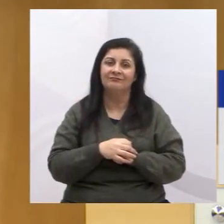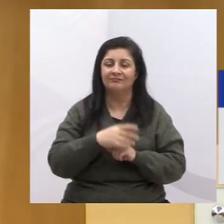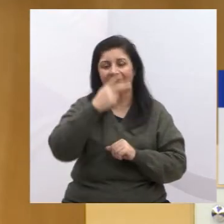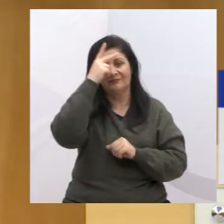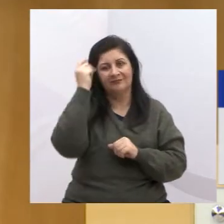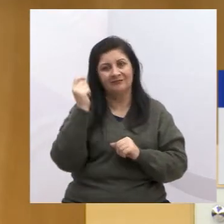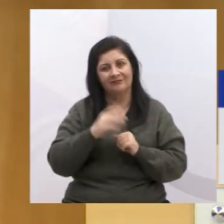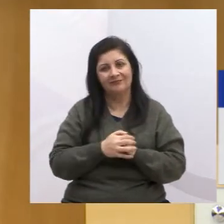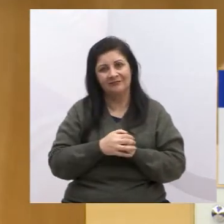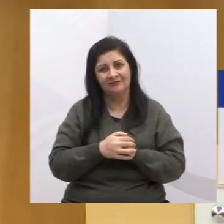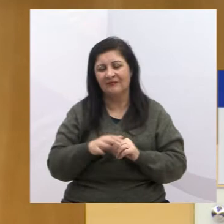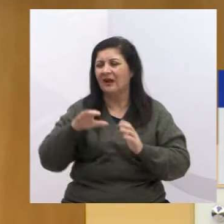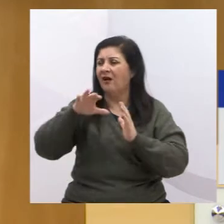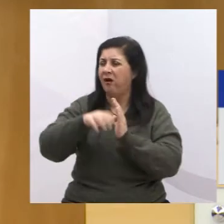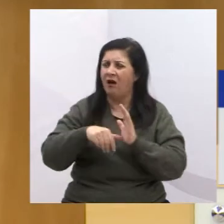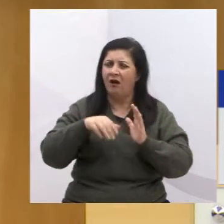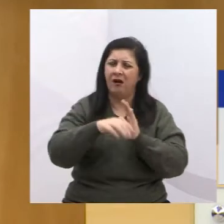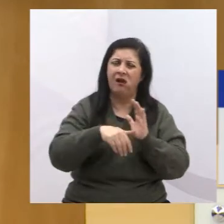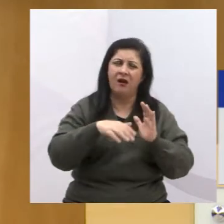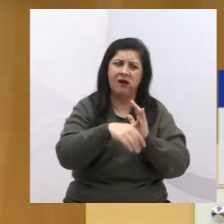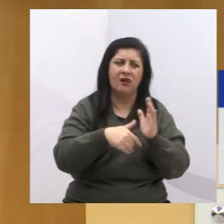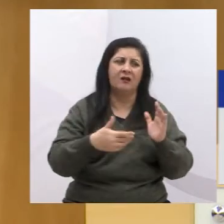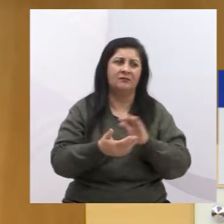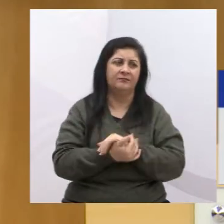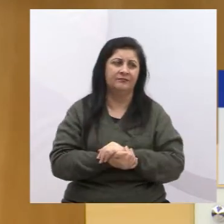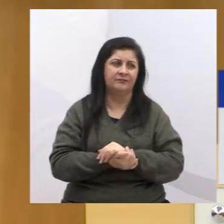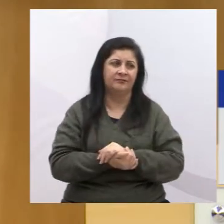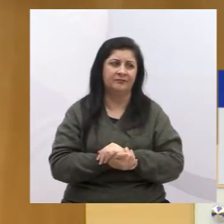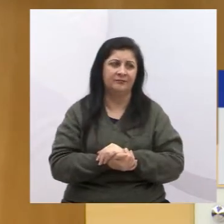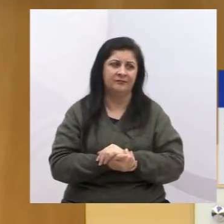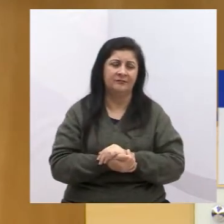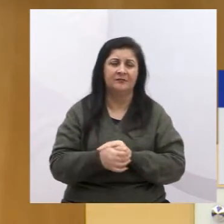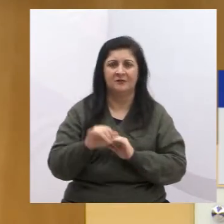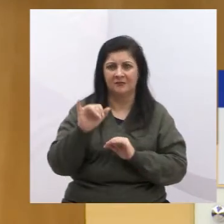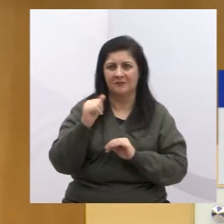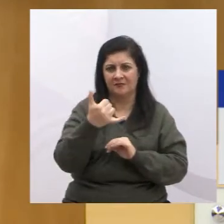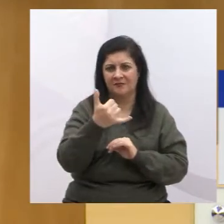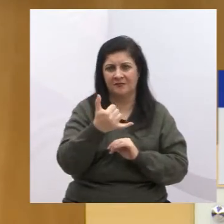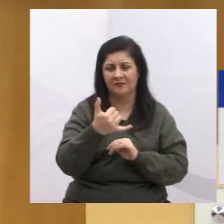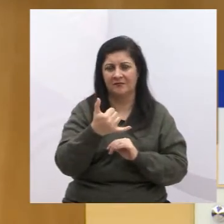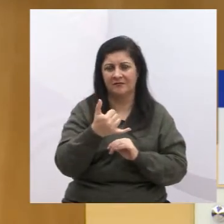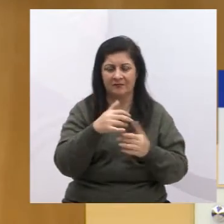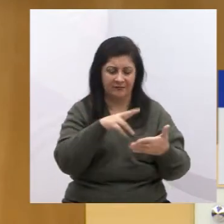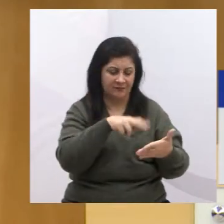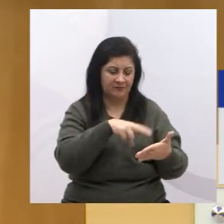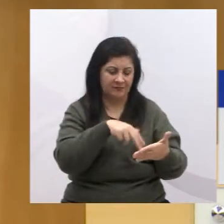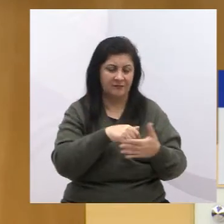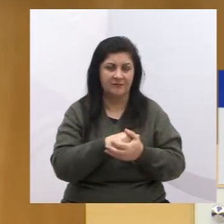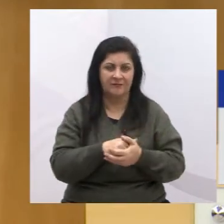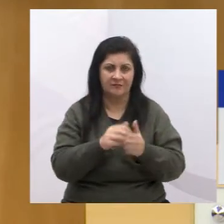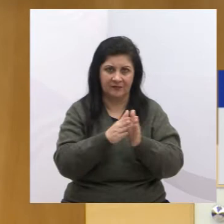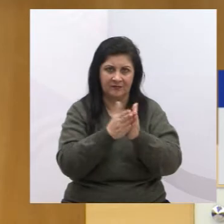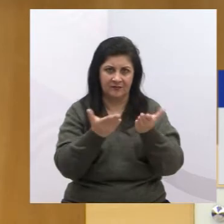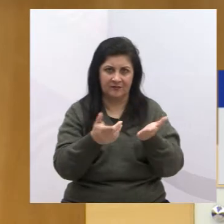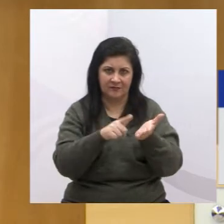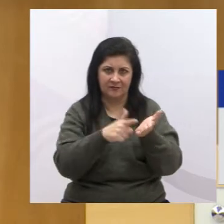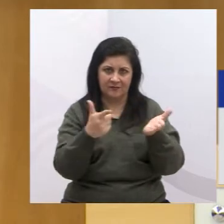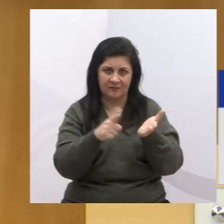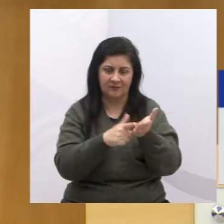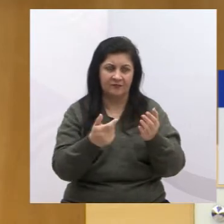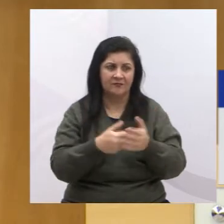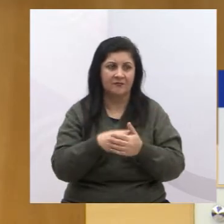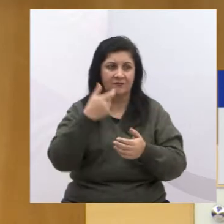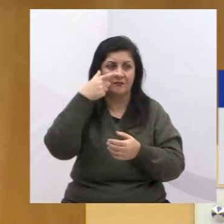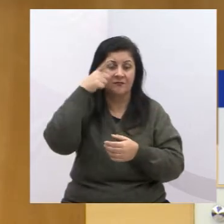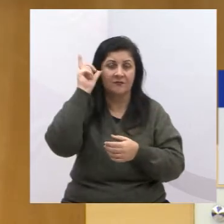pessoas sendo roubadas. Aliás, vou até aproveitar aqui a matéria do Nossa Mais que eu acabei de ver. Ontem, salvo engano, no